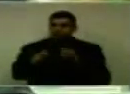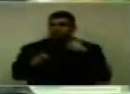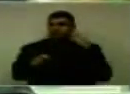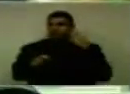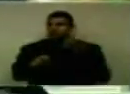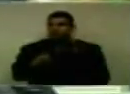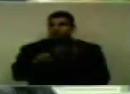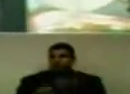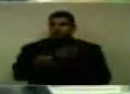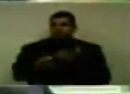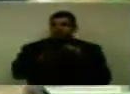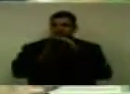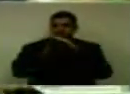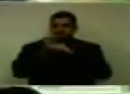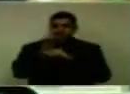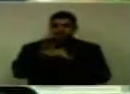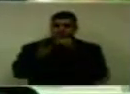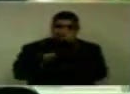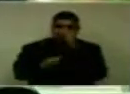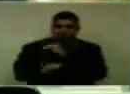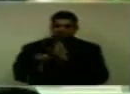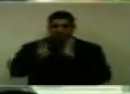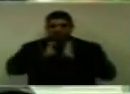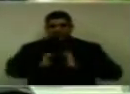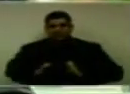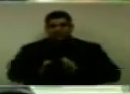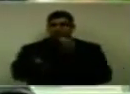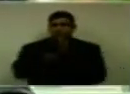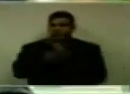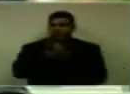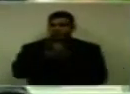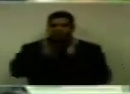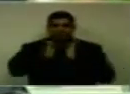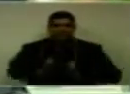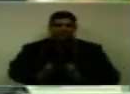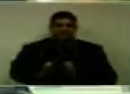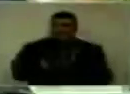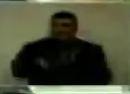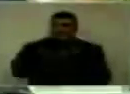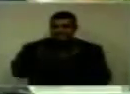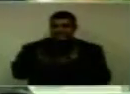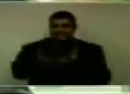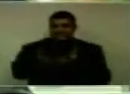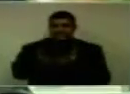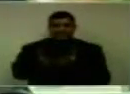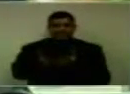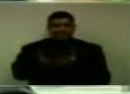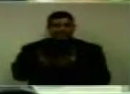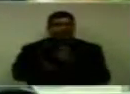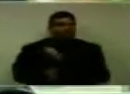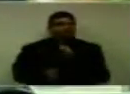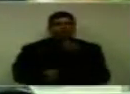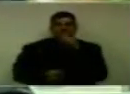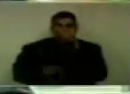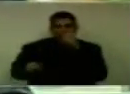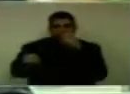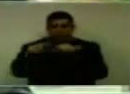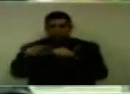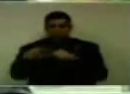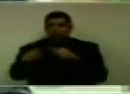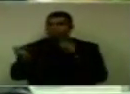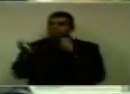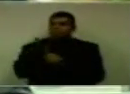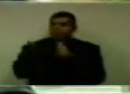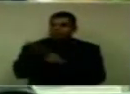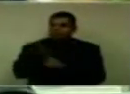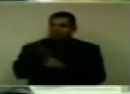advogados, numa deselegância, numa afirmação que, infelizmente, ela depõe contra o